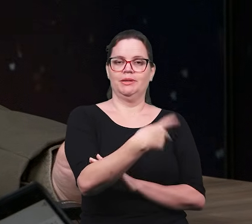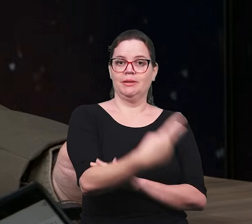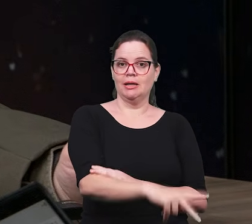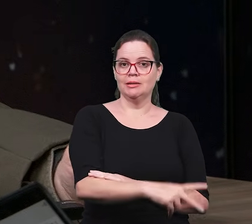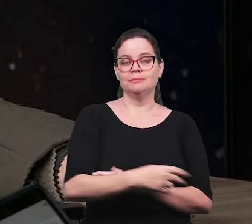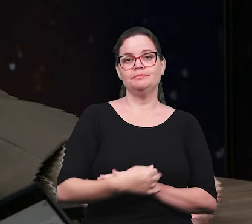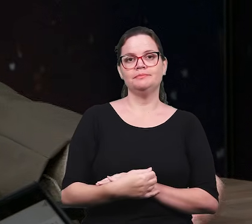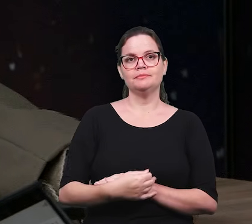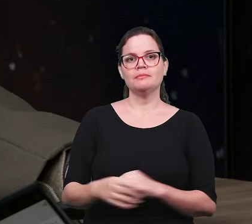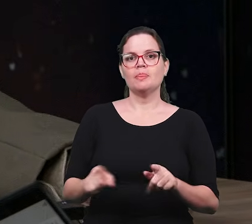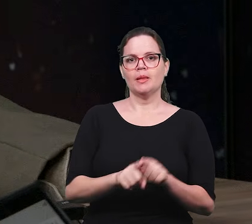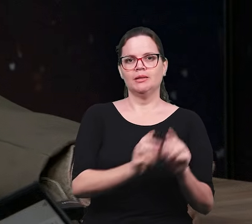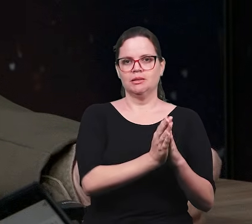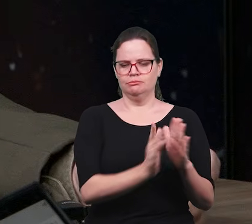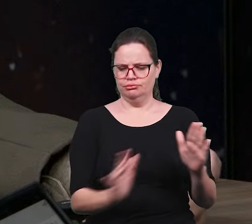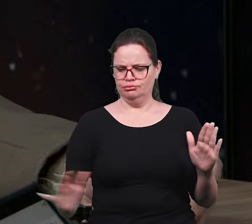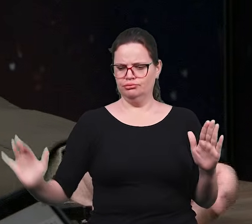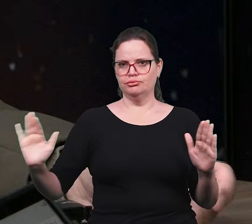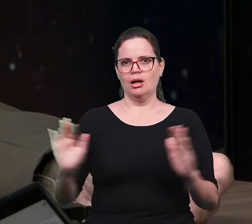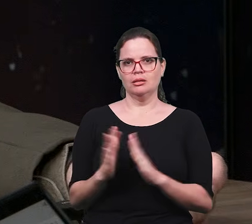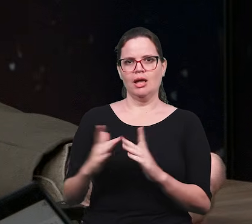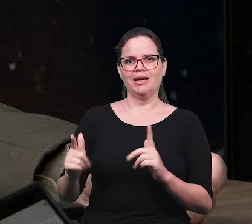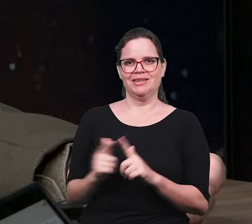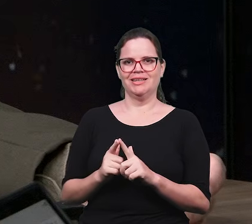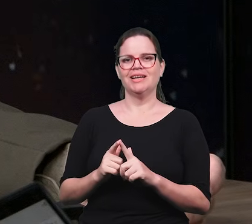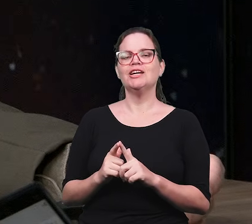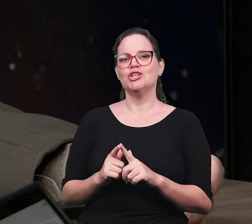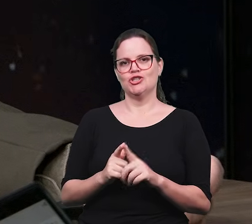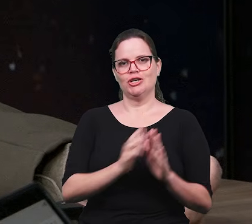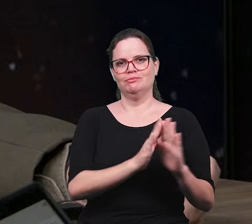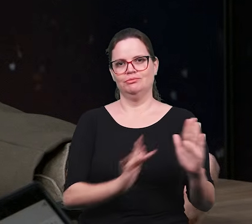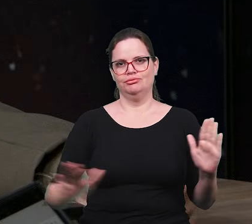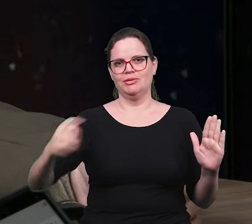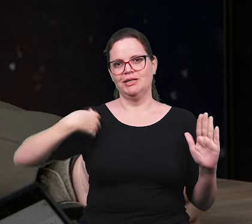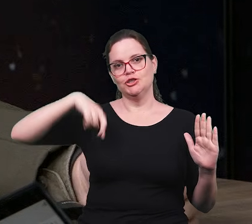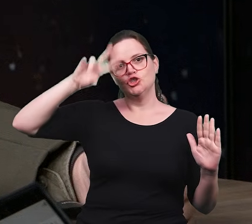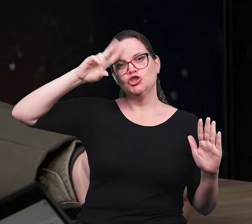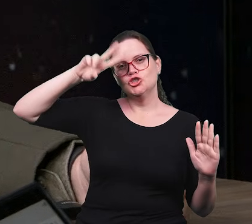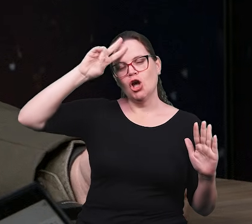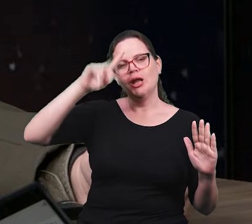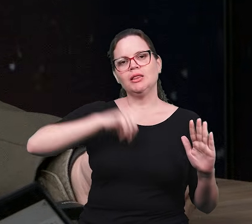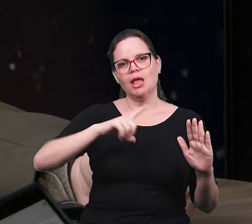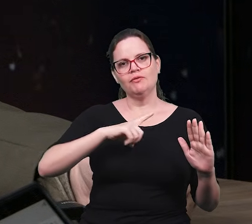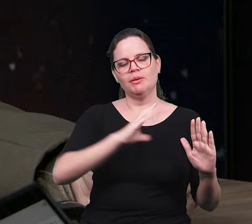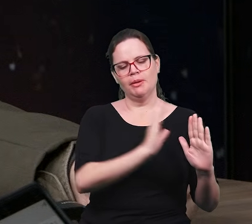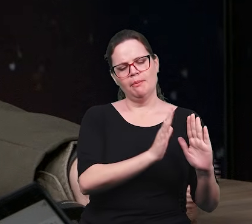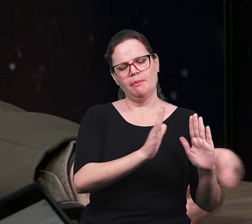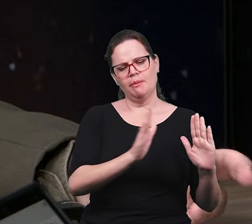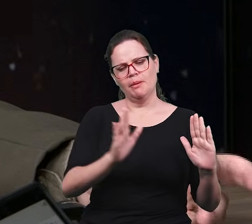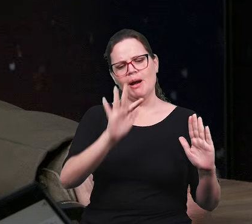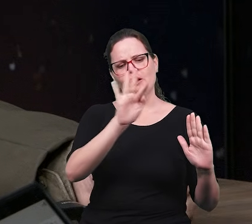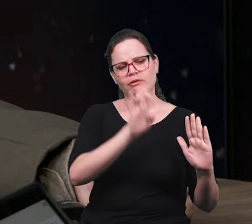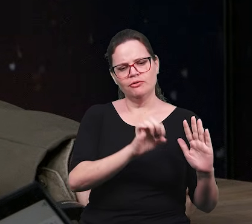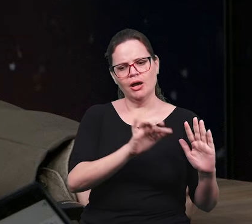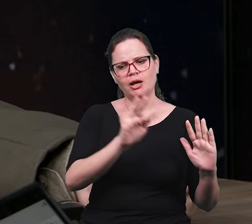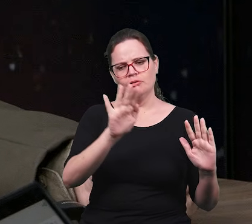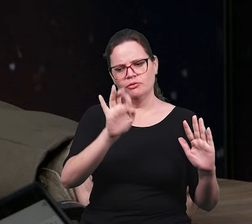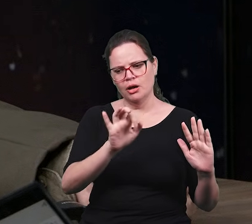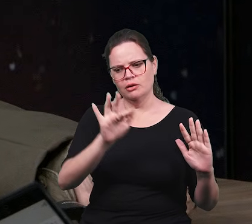da igreja, essa mudança, com um período de maior mudança, podemos dizer, que a igreja sofreu ao longo da sua história. Por quê? Eles estavam vindo